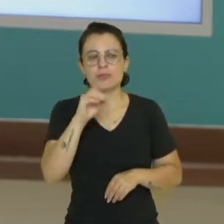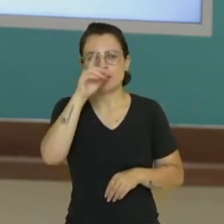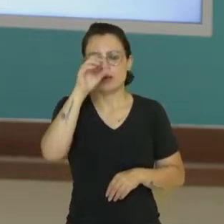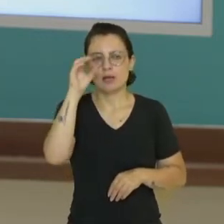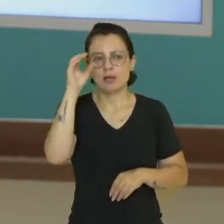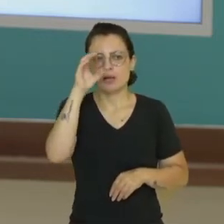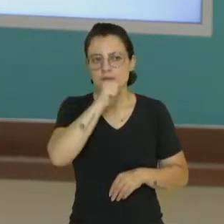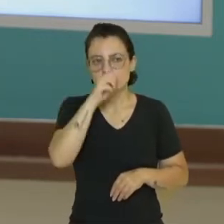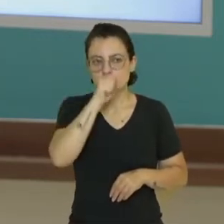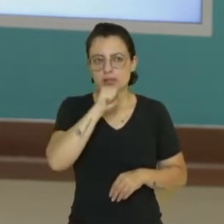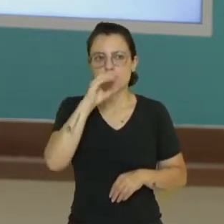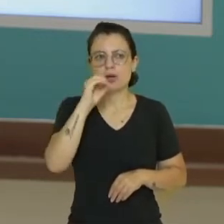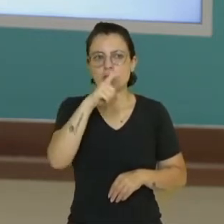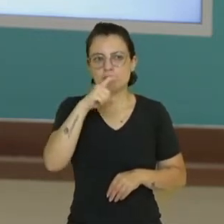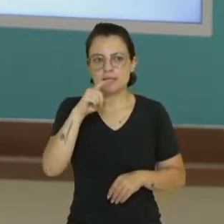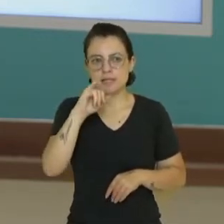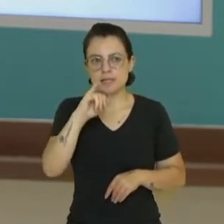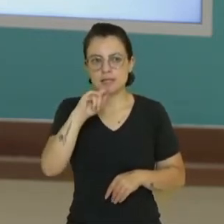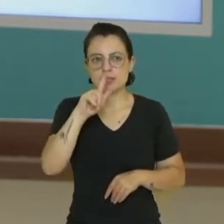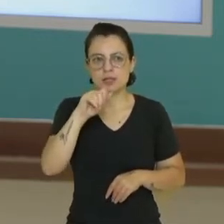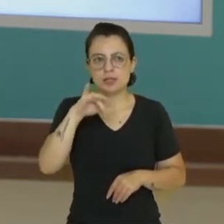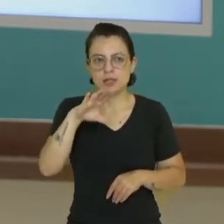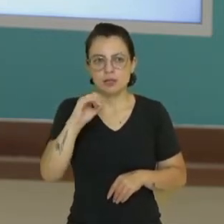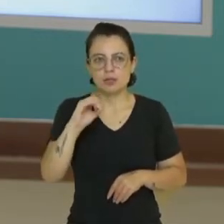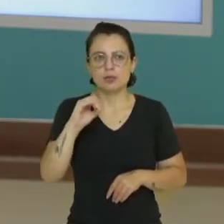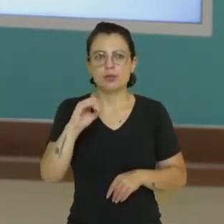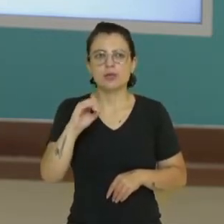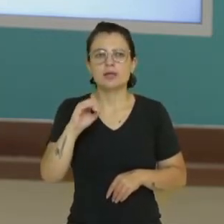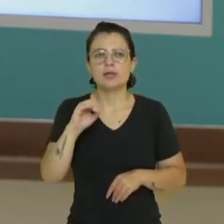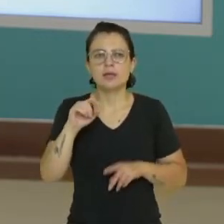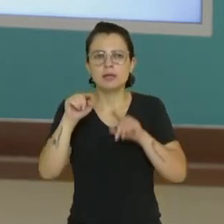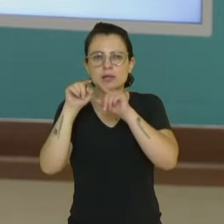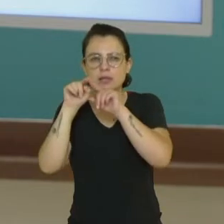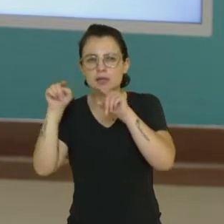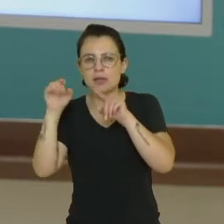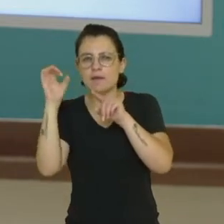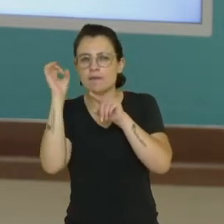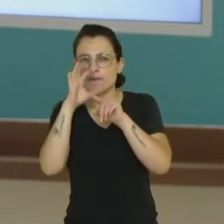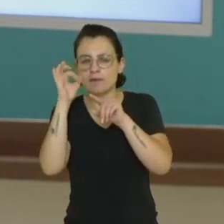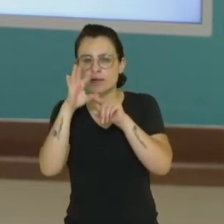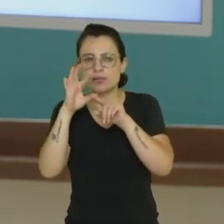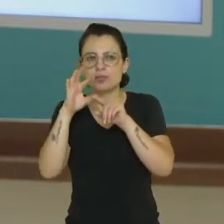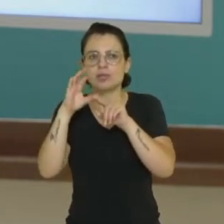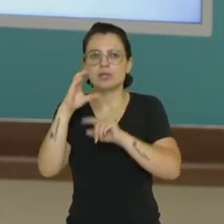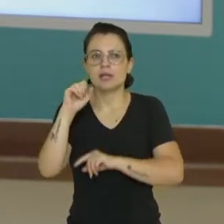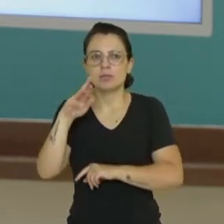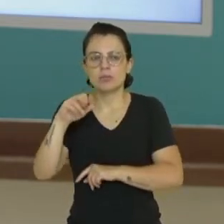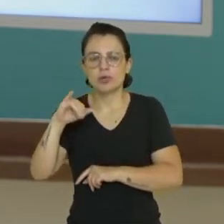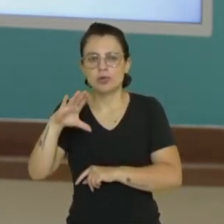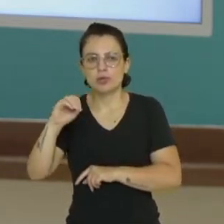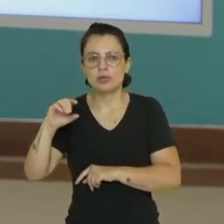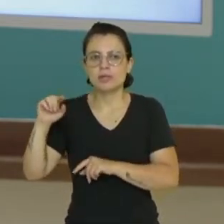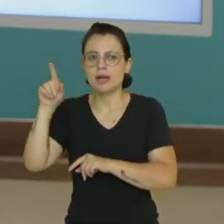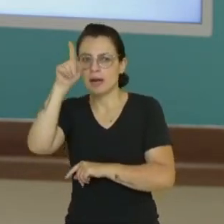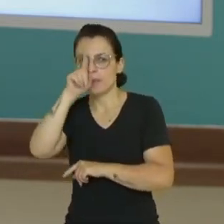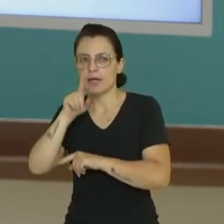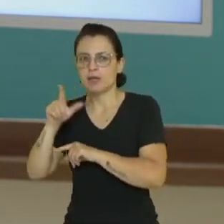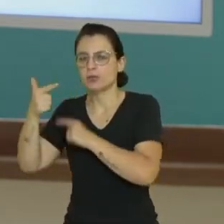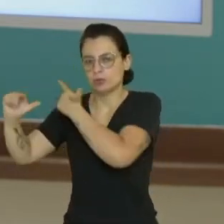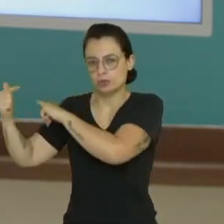Aqui é um verdinho bem clarinho no carbônico e amarelinho os outros gases. E aqui